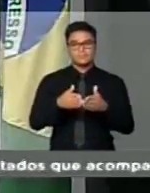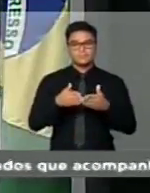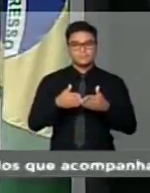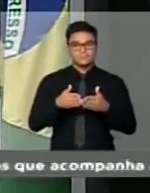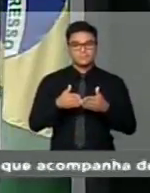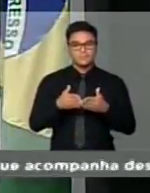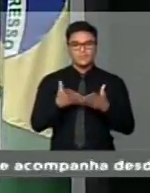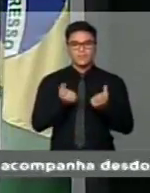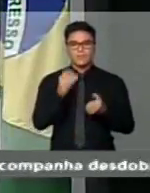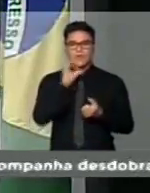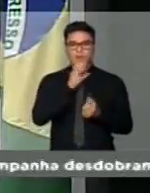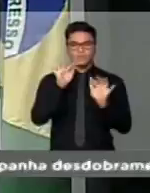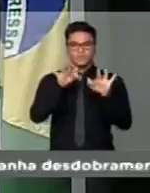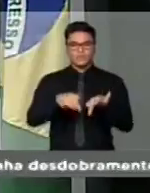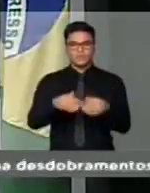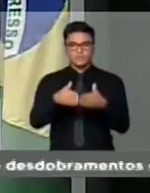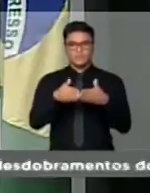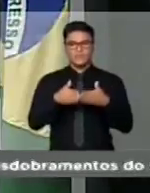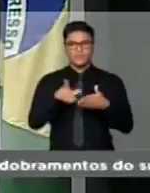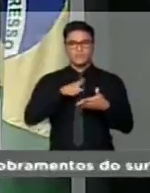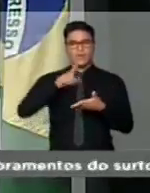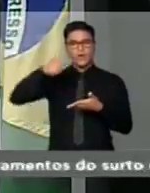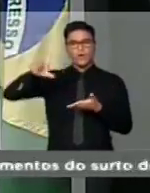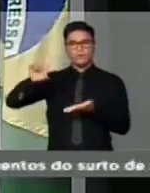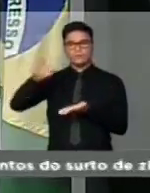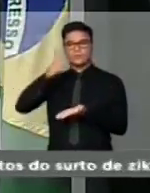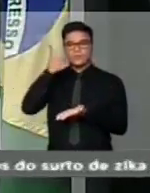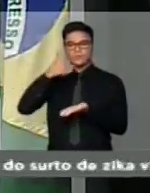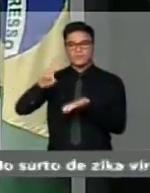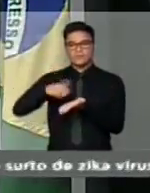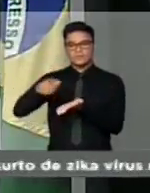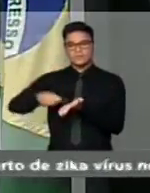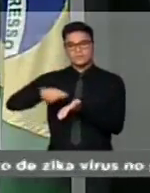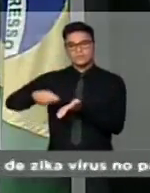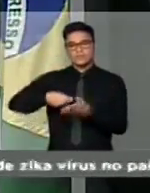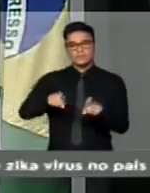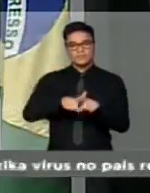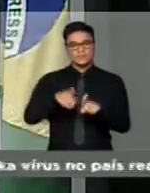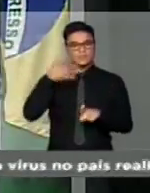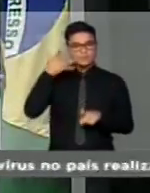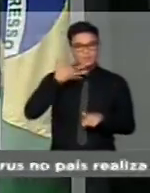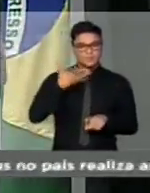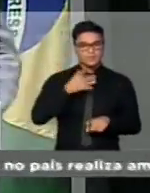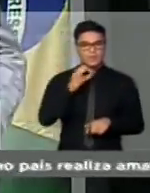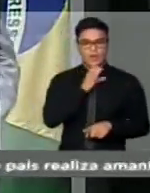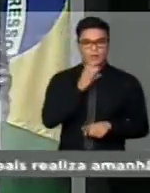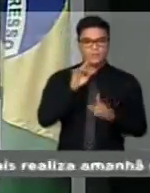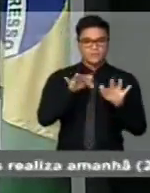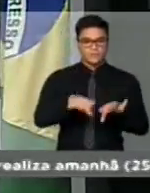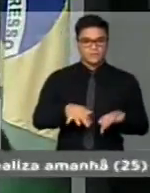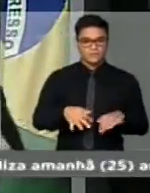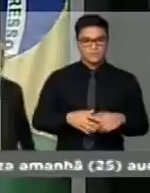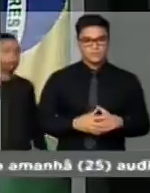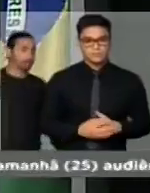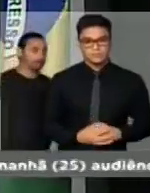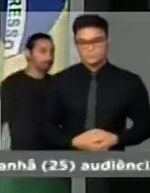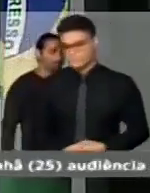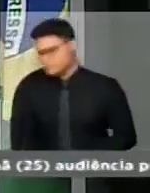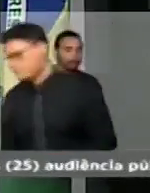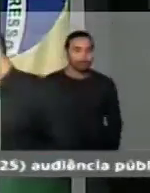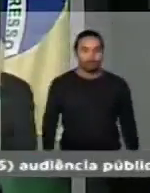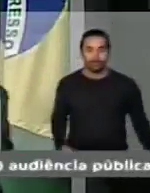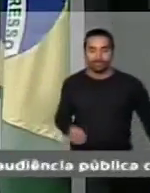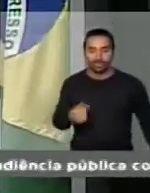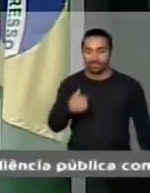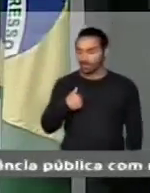Deputado, vamos concluir, por favor. Nós temos uma série de deputados inscritos, o presidente logo estará no plenário. Eu vou por concluir, presidente, mas fui completamente prejudicado pelo áudio por